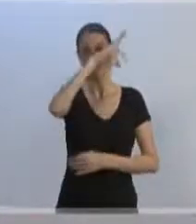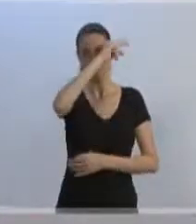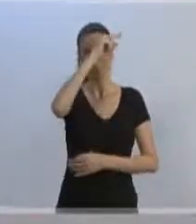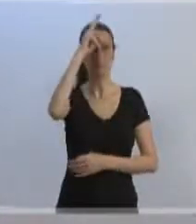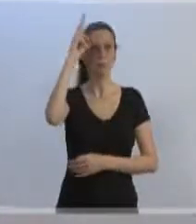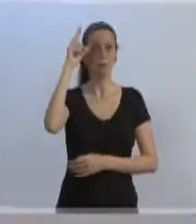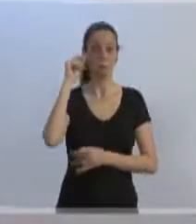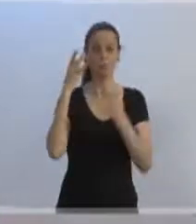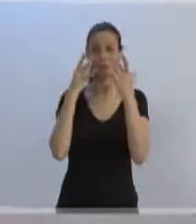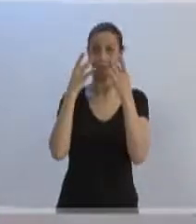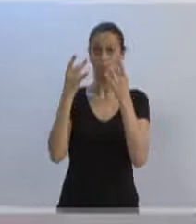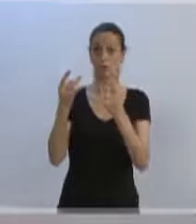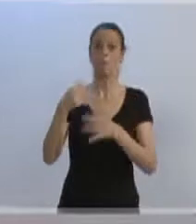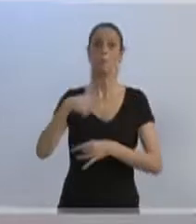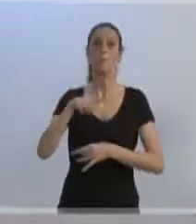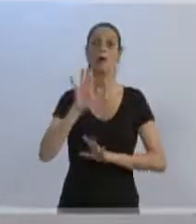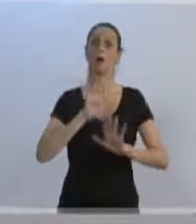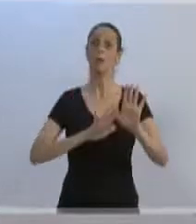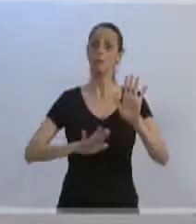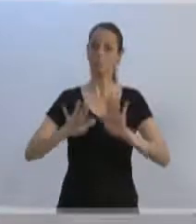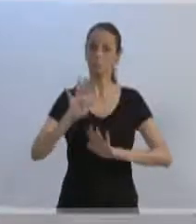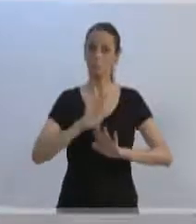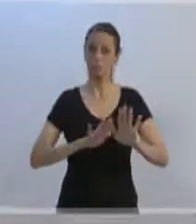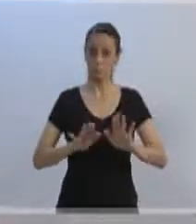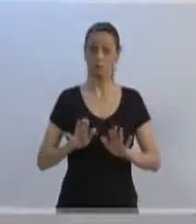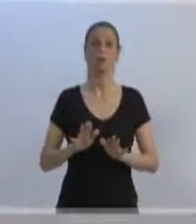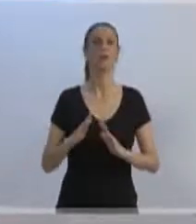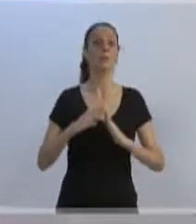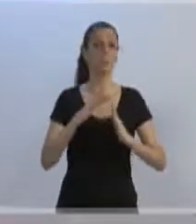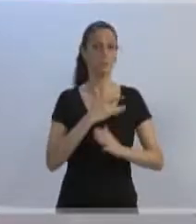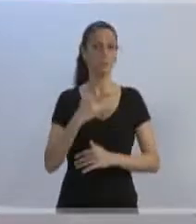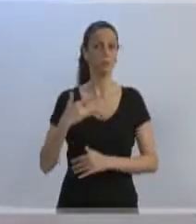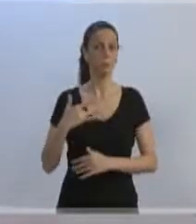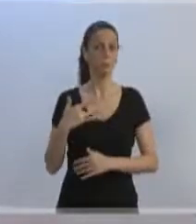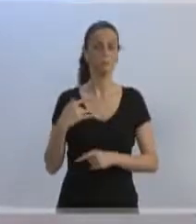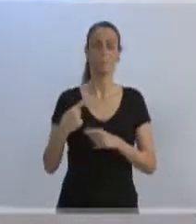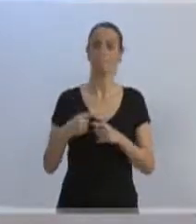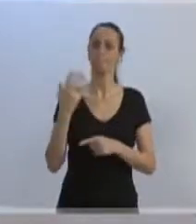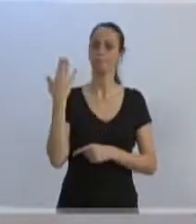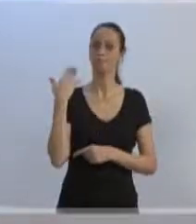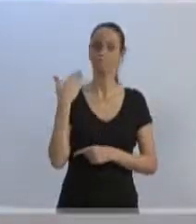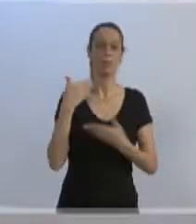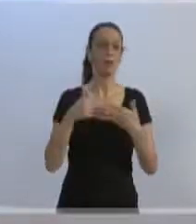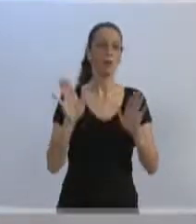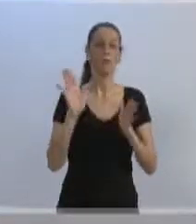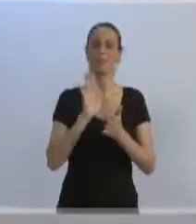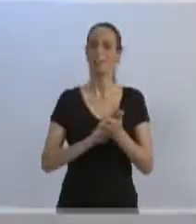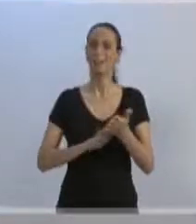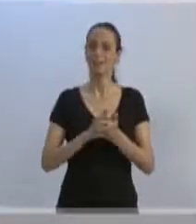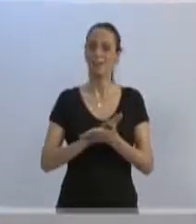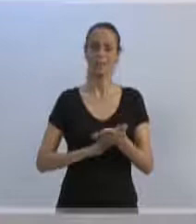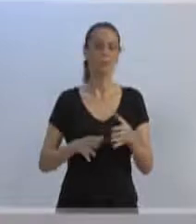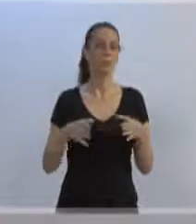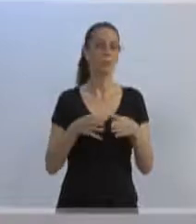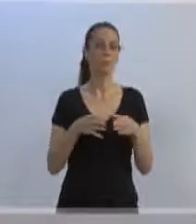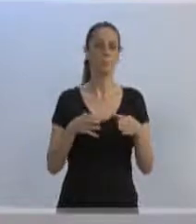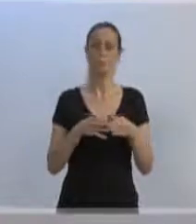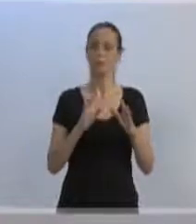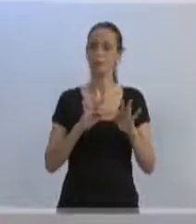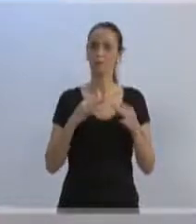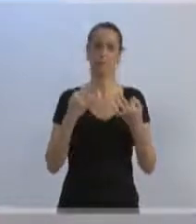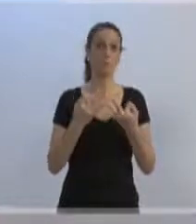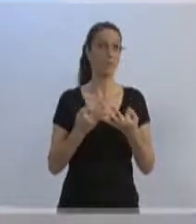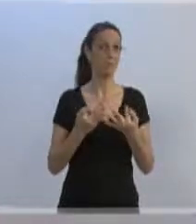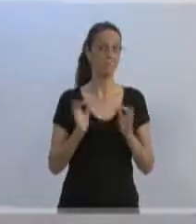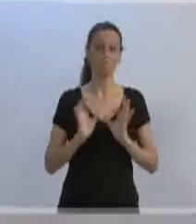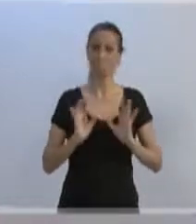olhe com mais cuidado para nossa atenção básica nós não tivemos a abertura de nenhuma nova unidade de saúde da família é